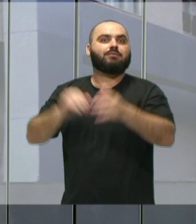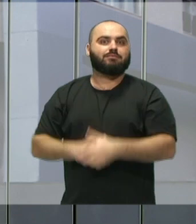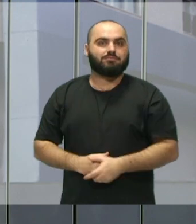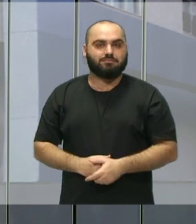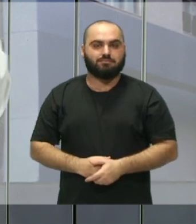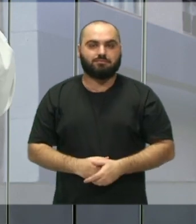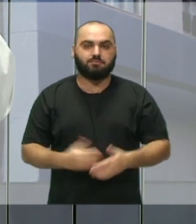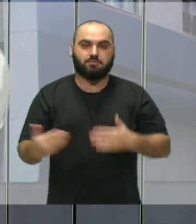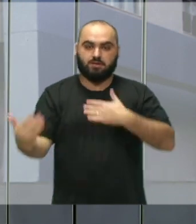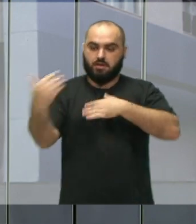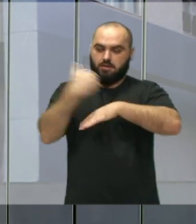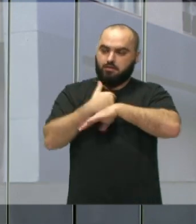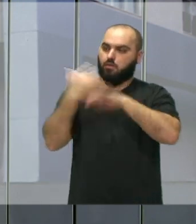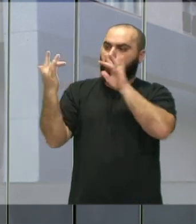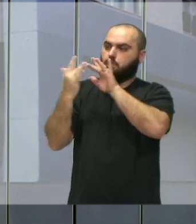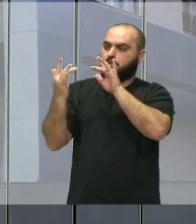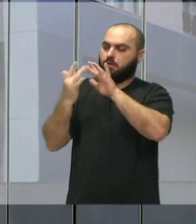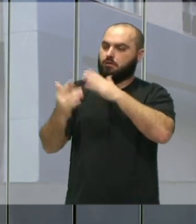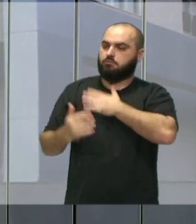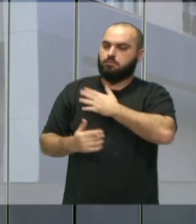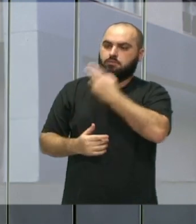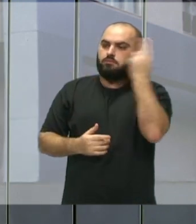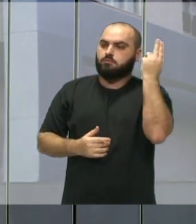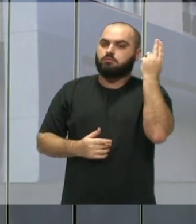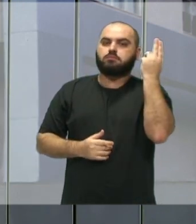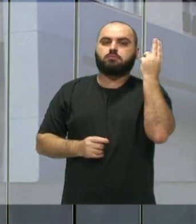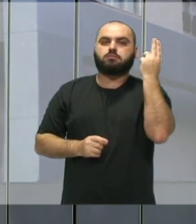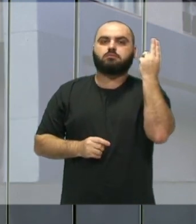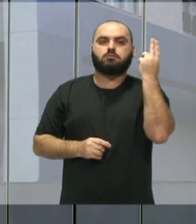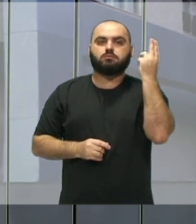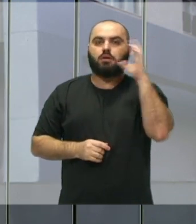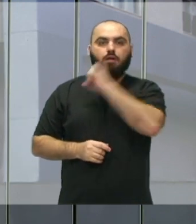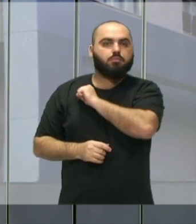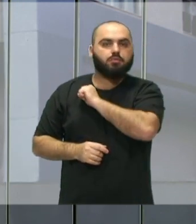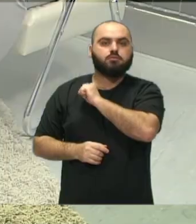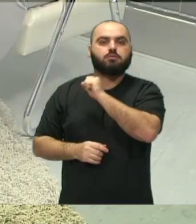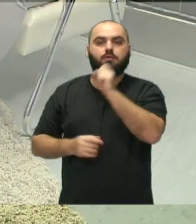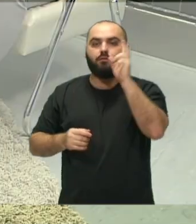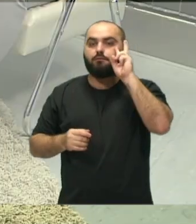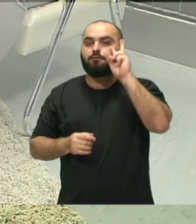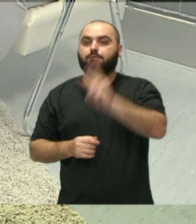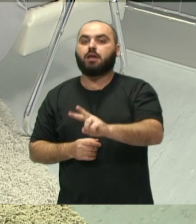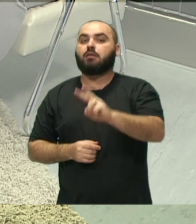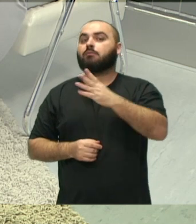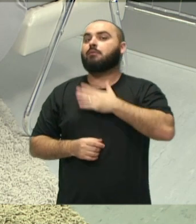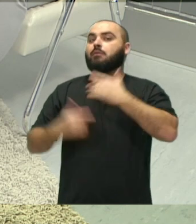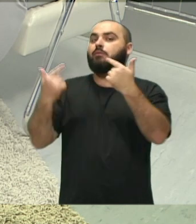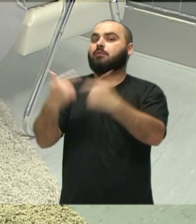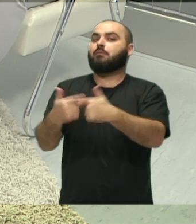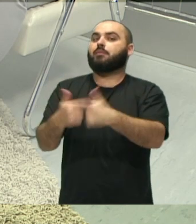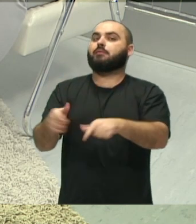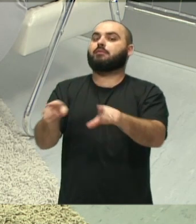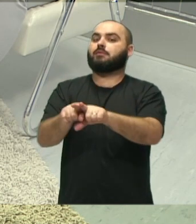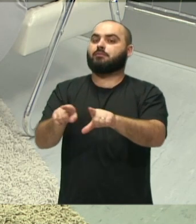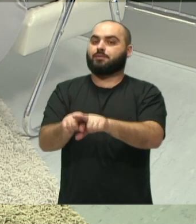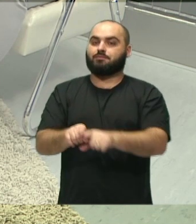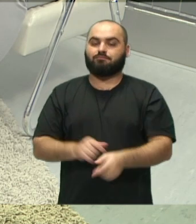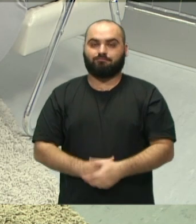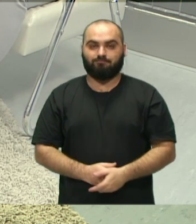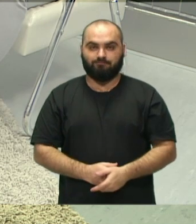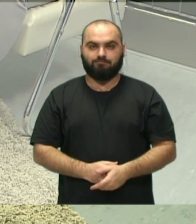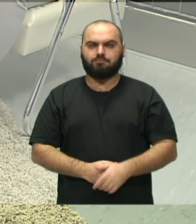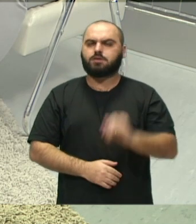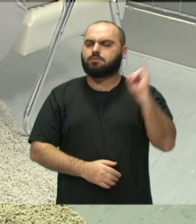ela entrar em contato comigo e, ao mesmo tempo, para acompanhar as nossas ações. E eu acho muito